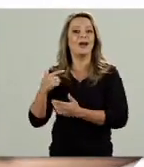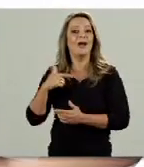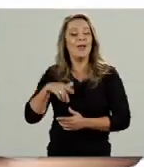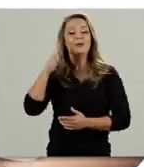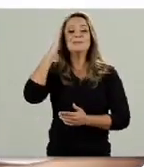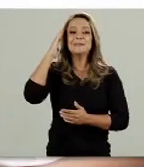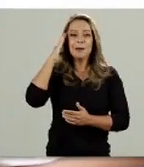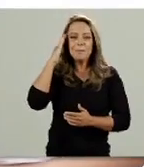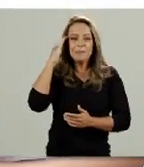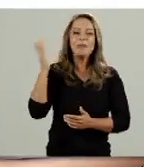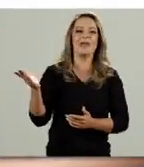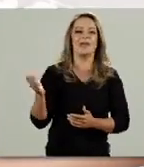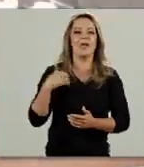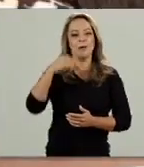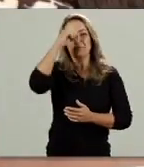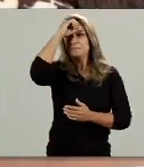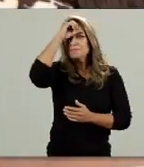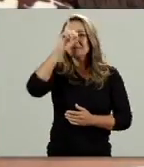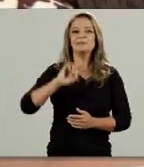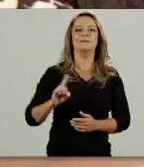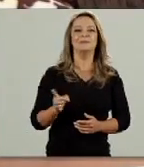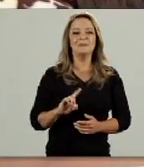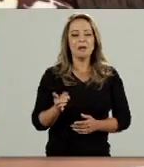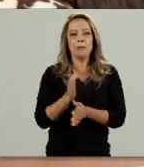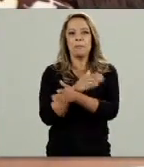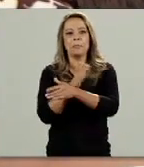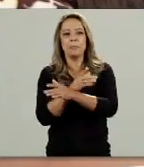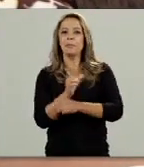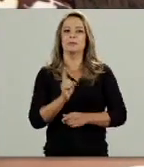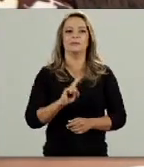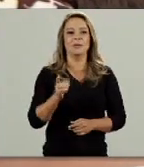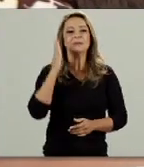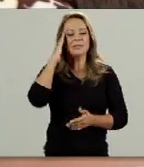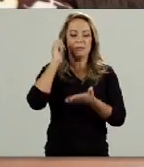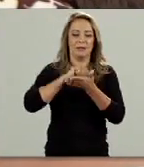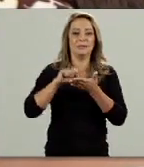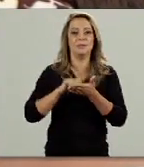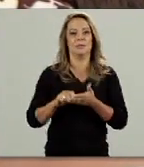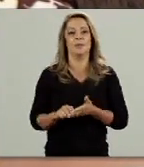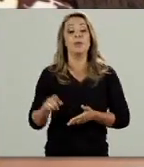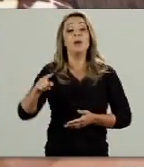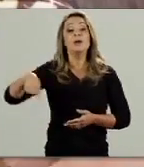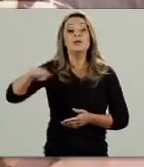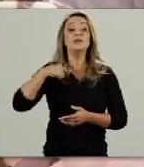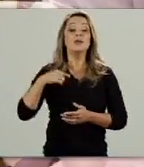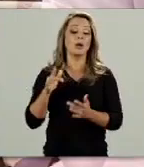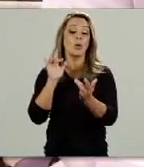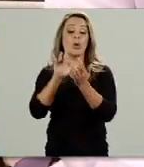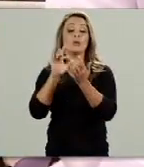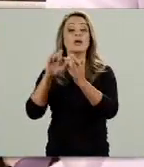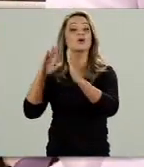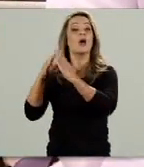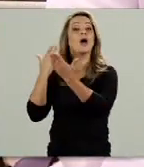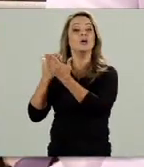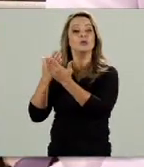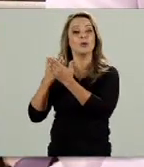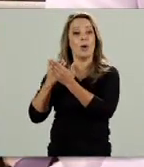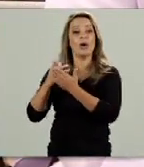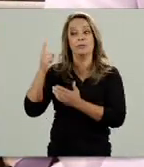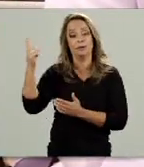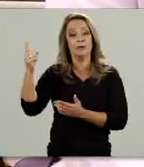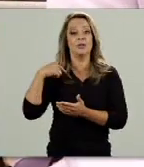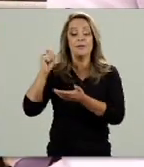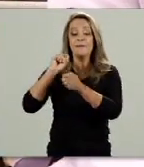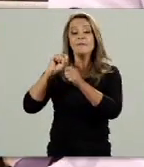estudar, eu saber um pouco mais e não tá, assim, tão perdida nas lições, né. A gente tem o contato com a escola